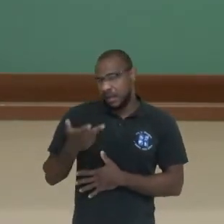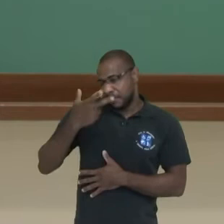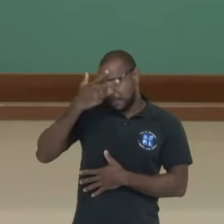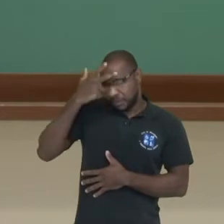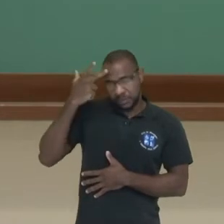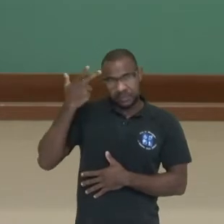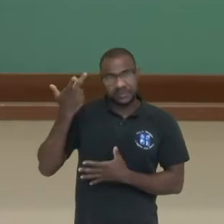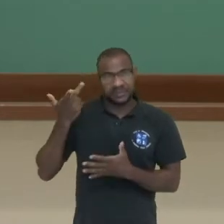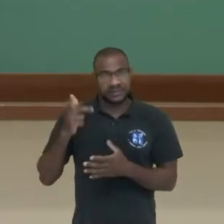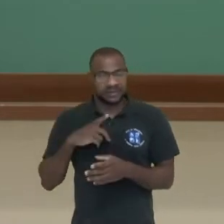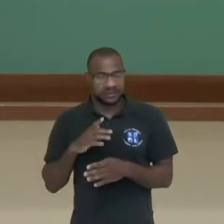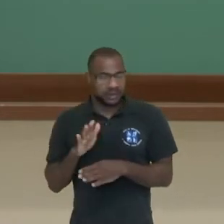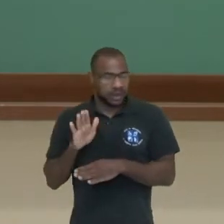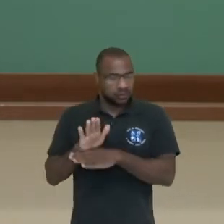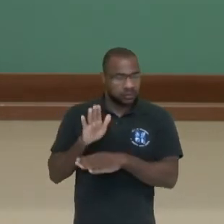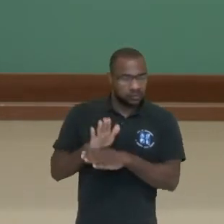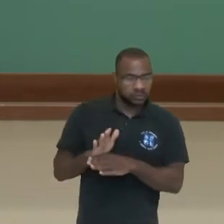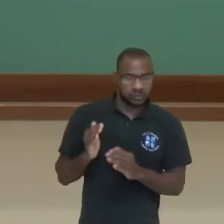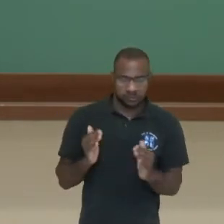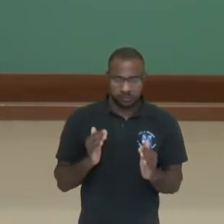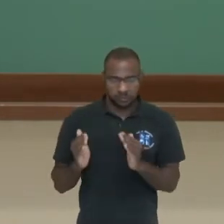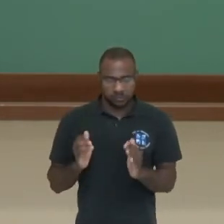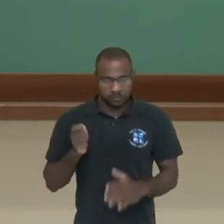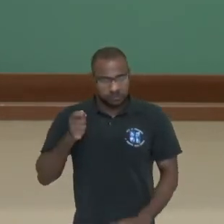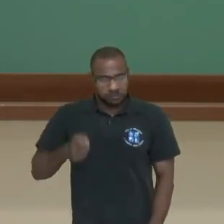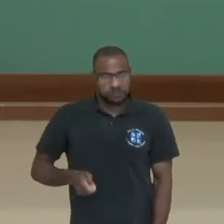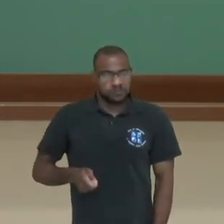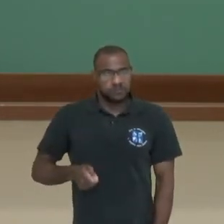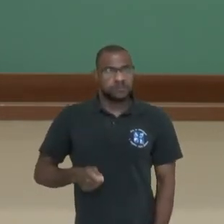que defenderam esse regime autoritário.